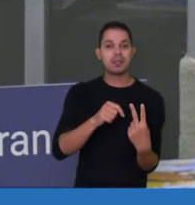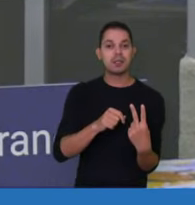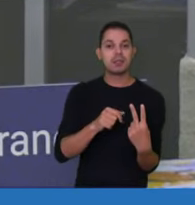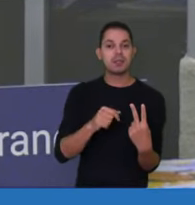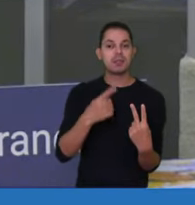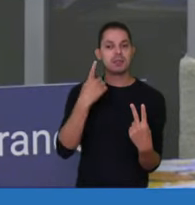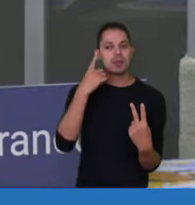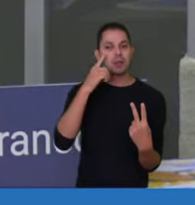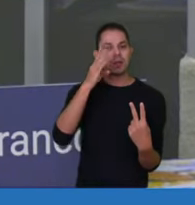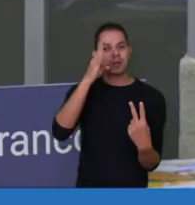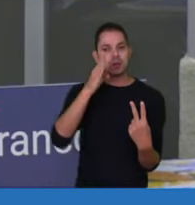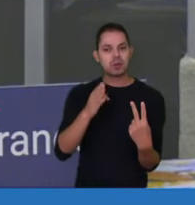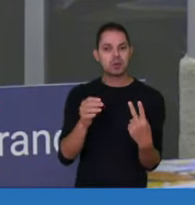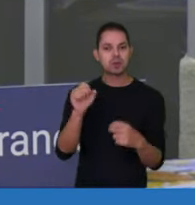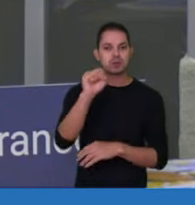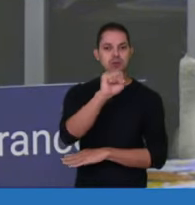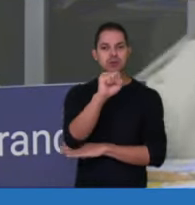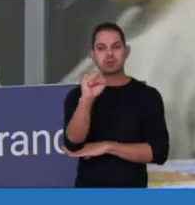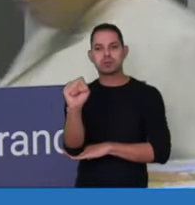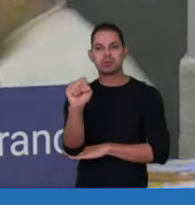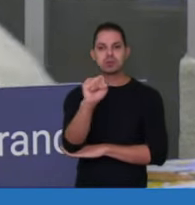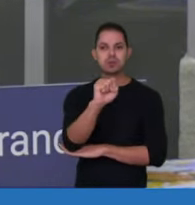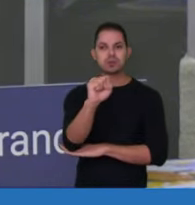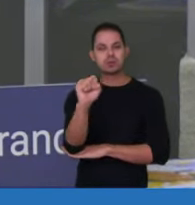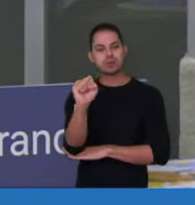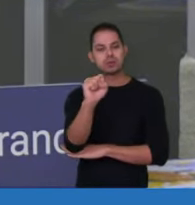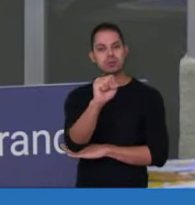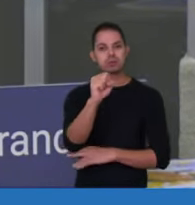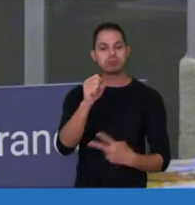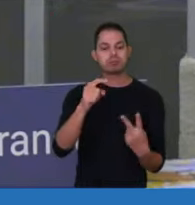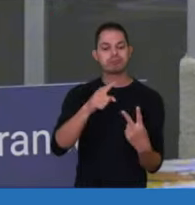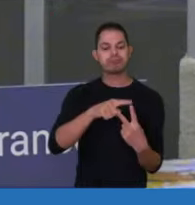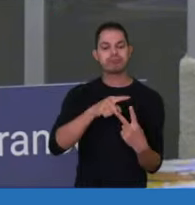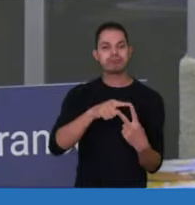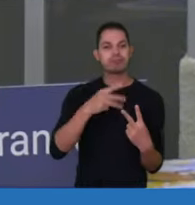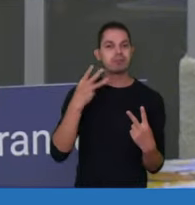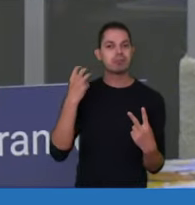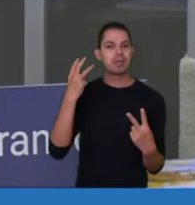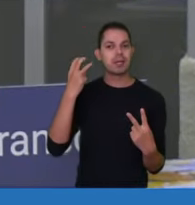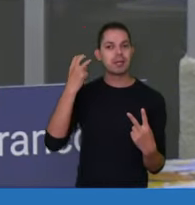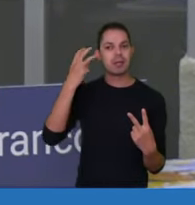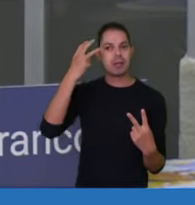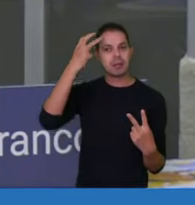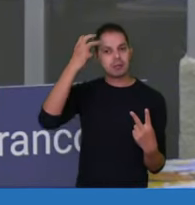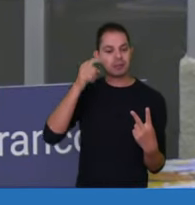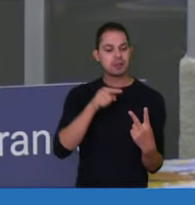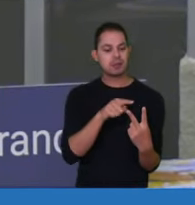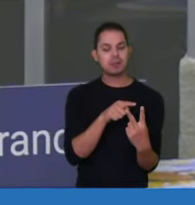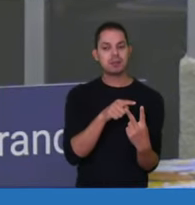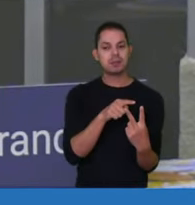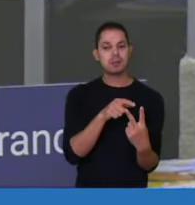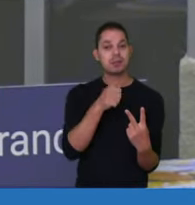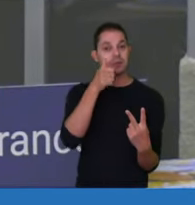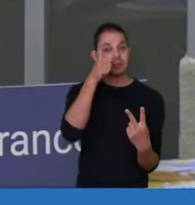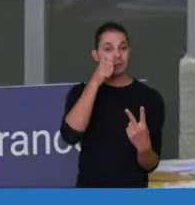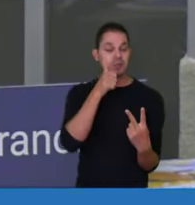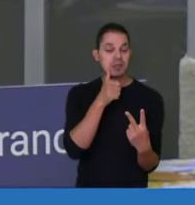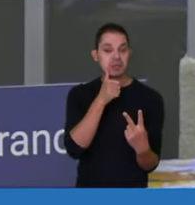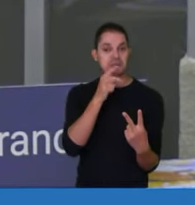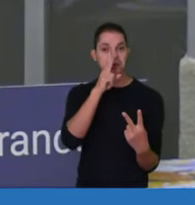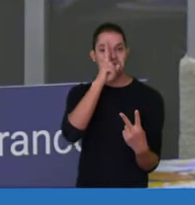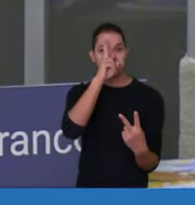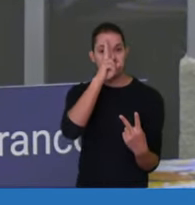dia dirigindo, e a Marielle, por ser uma mulher